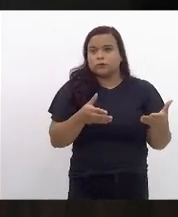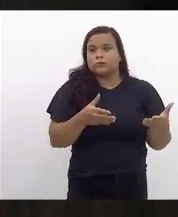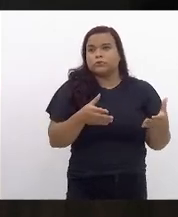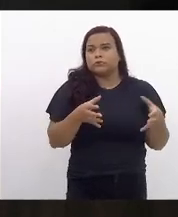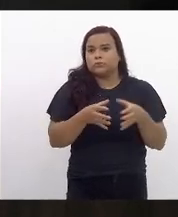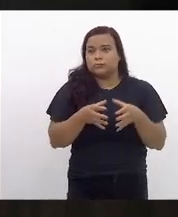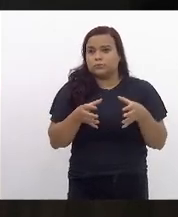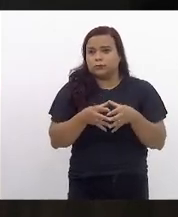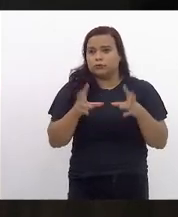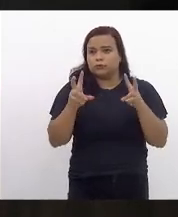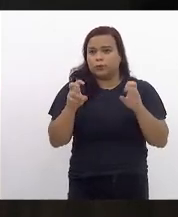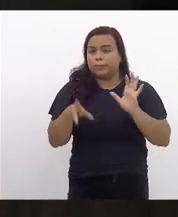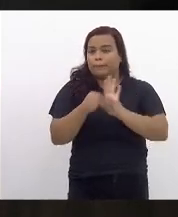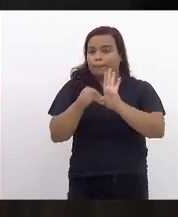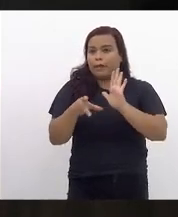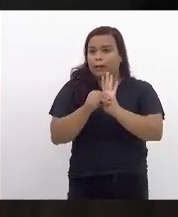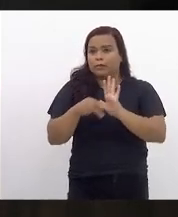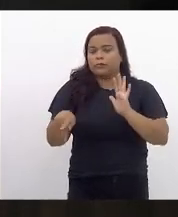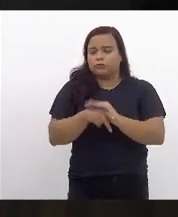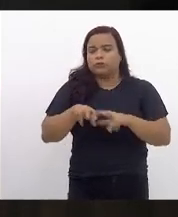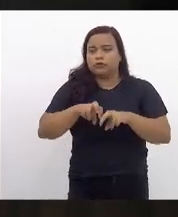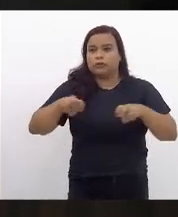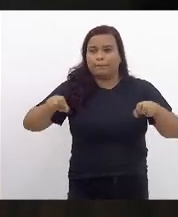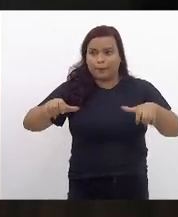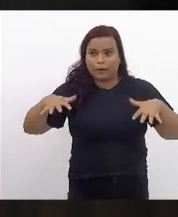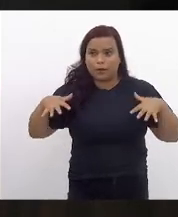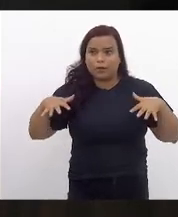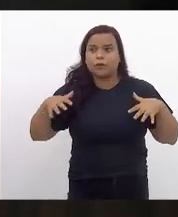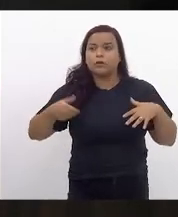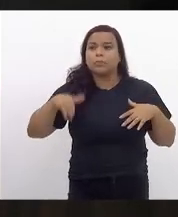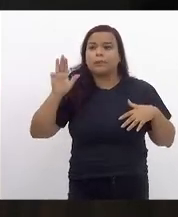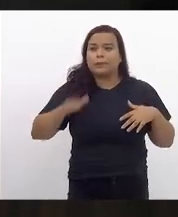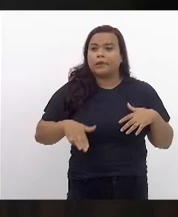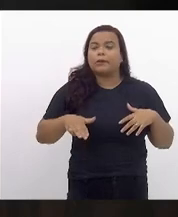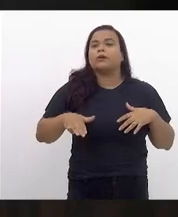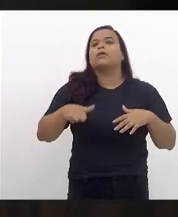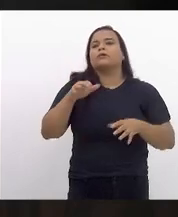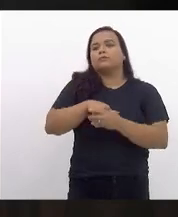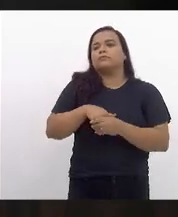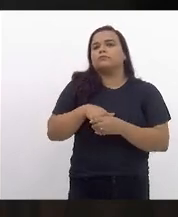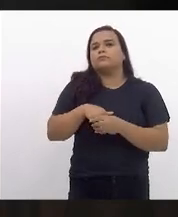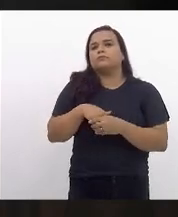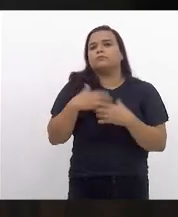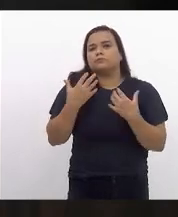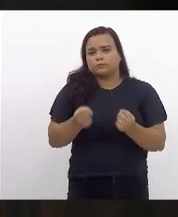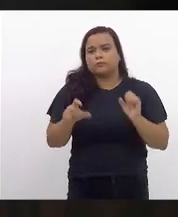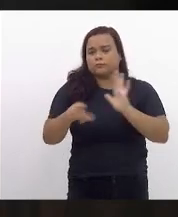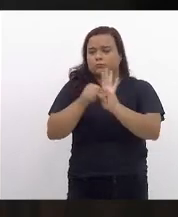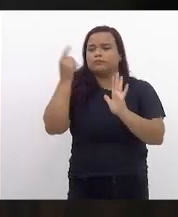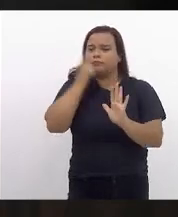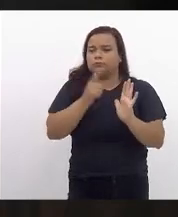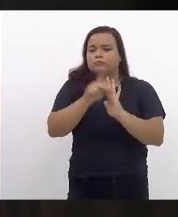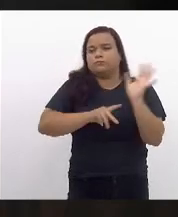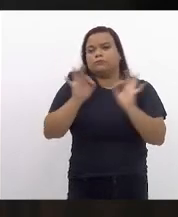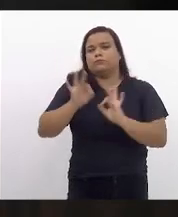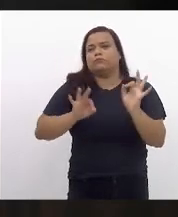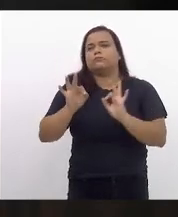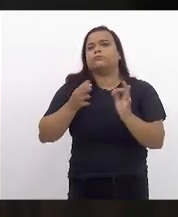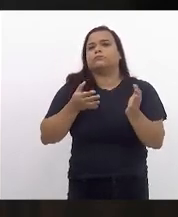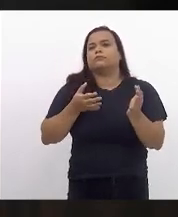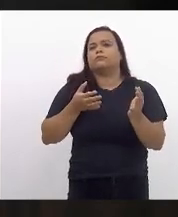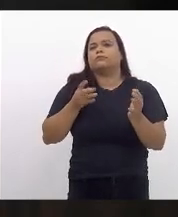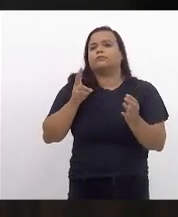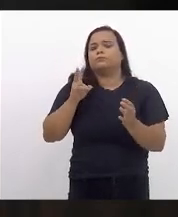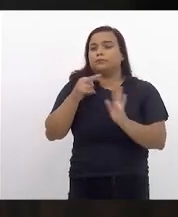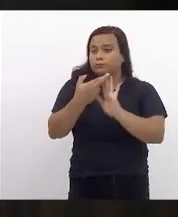as emendas de plenário. Senhores que aprovam, parecer como estão, aprovado. Em votação, projeto assim emendado. Senhores que aprovam, permaneçam como estão, aprovado. Vai a redação